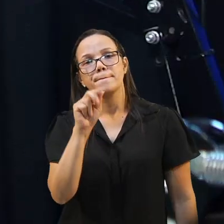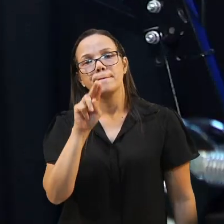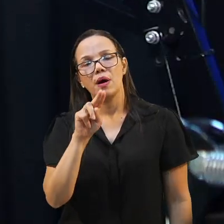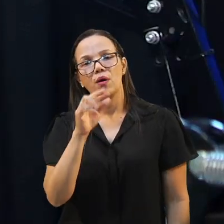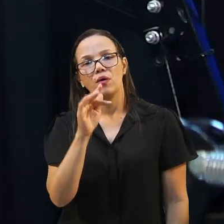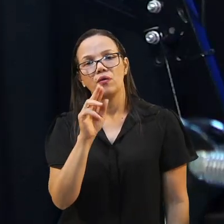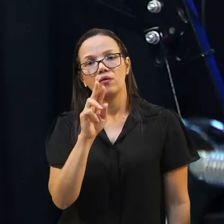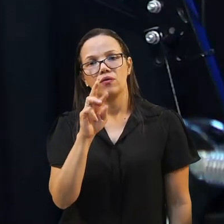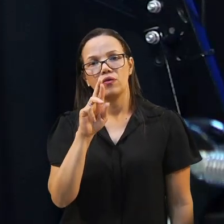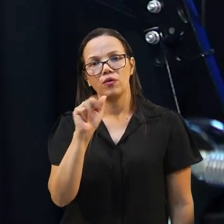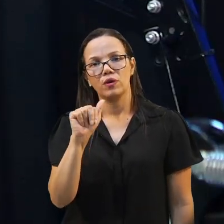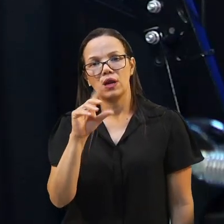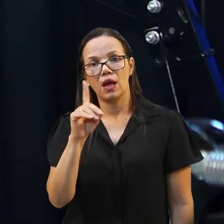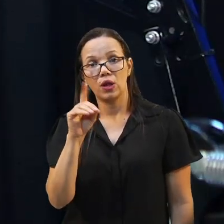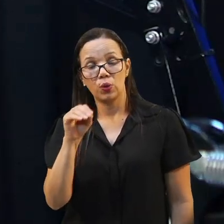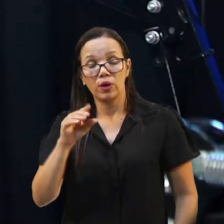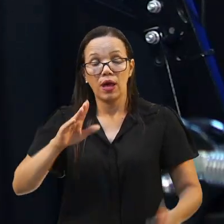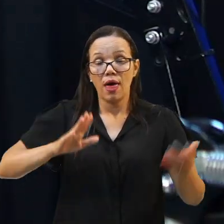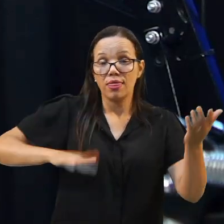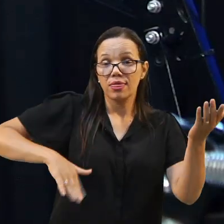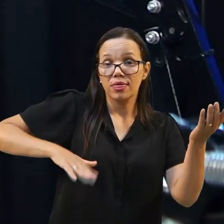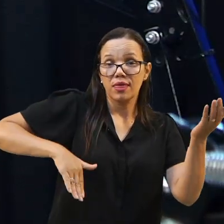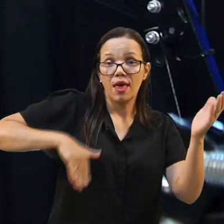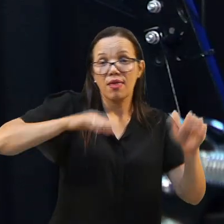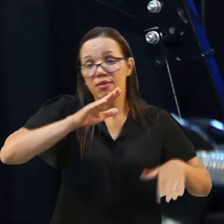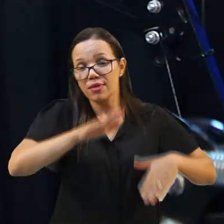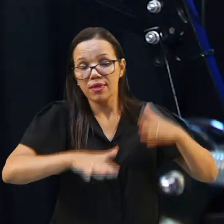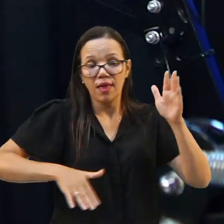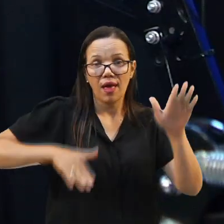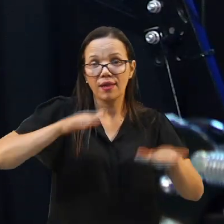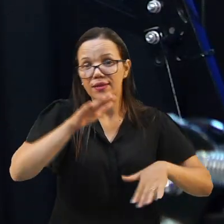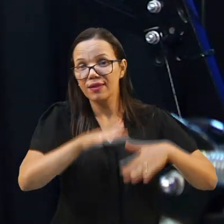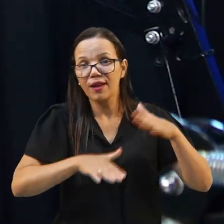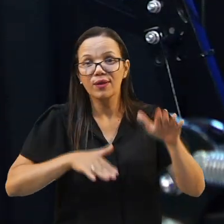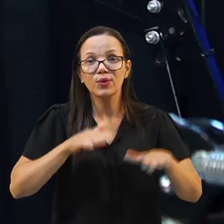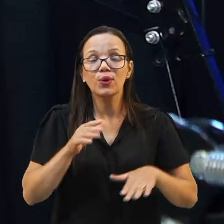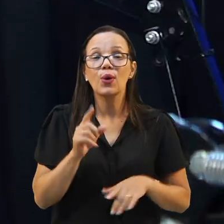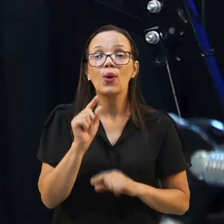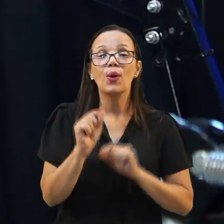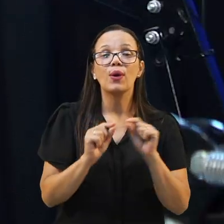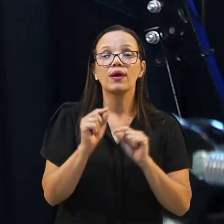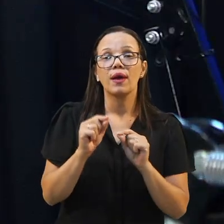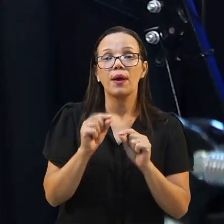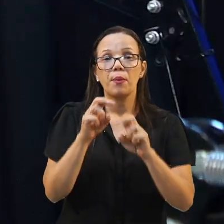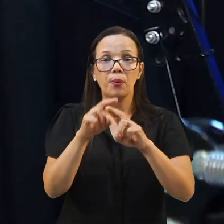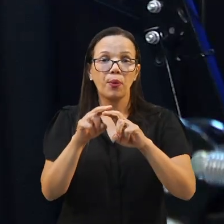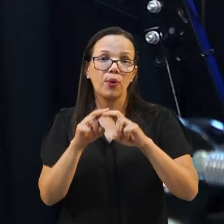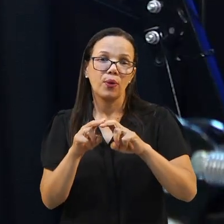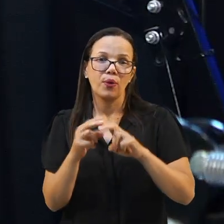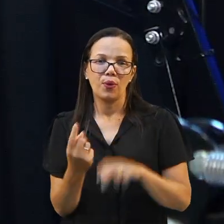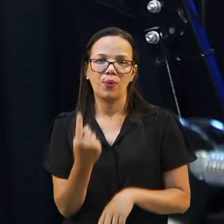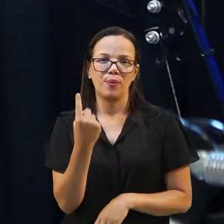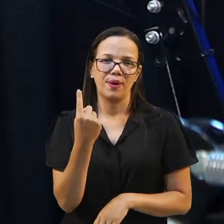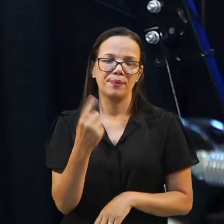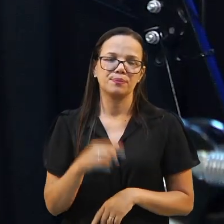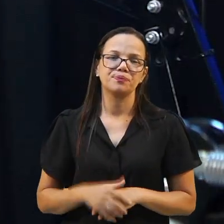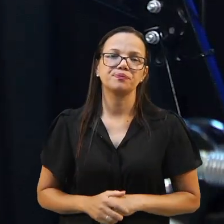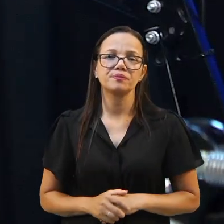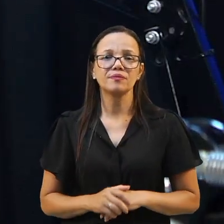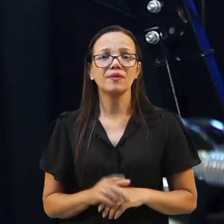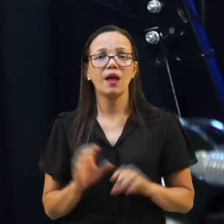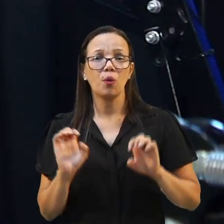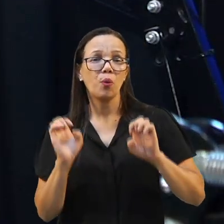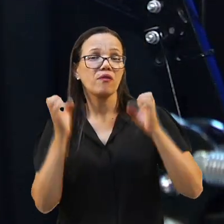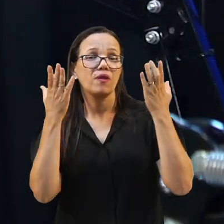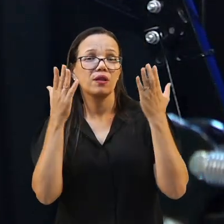nadando por uma causa, que é um profissional que está fazendo o evento